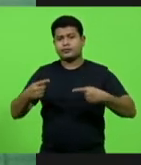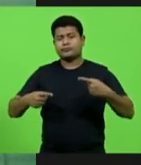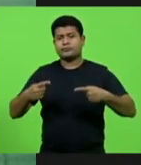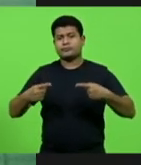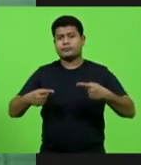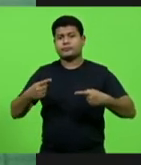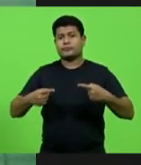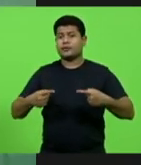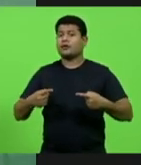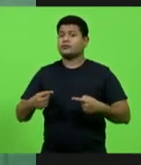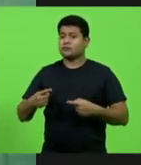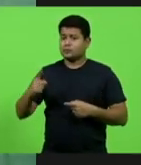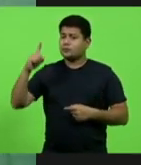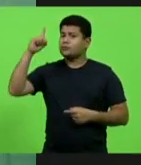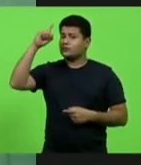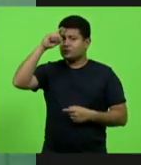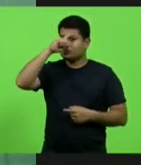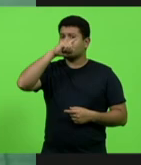polêmico,